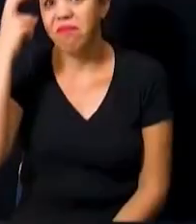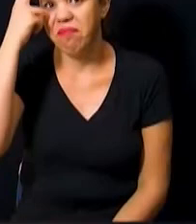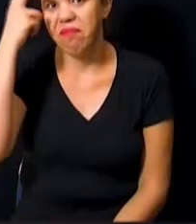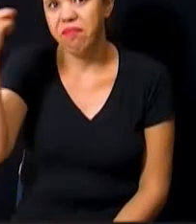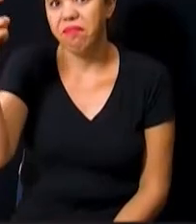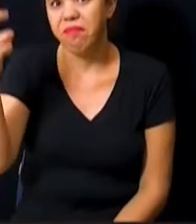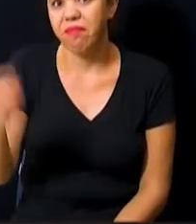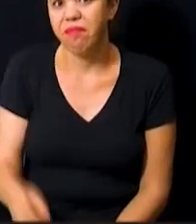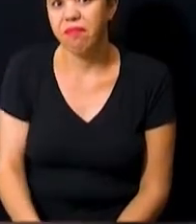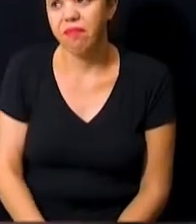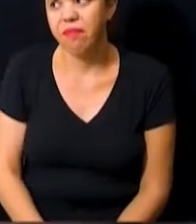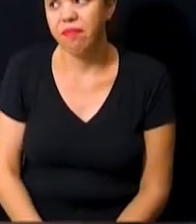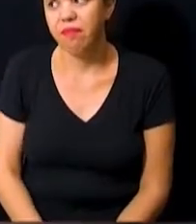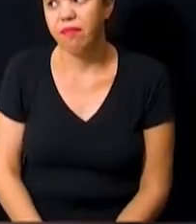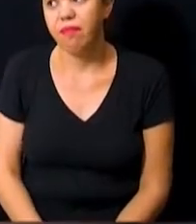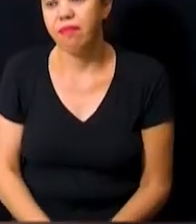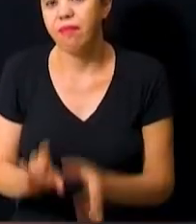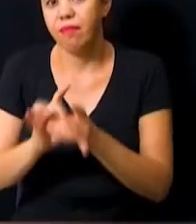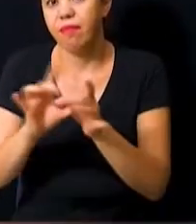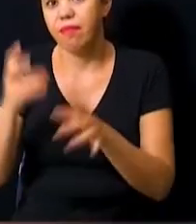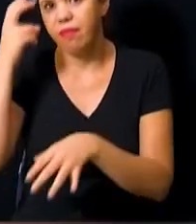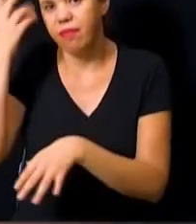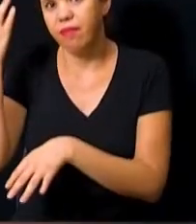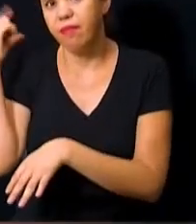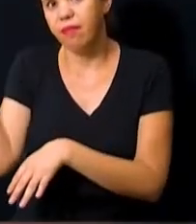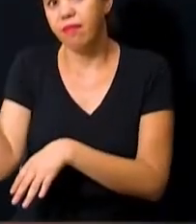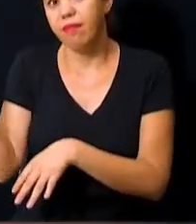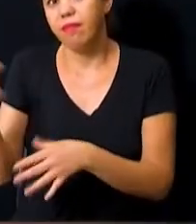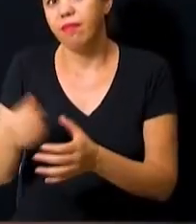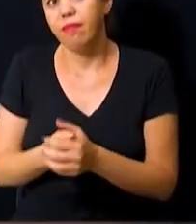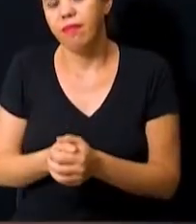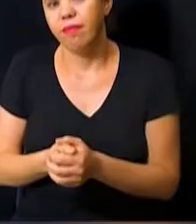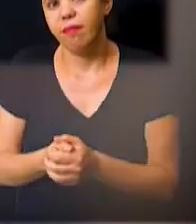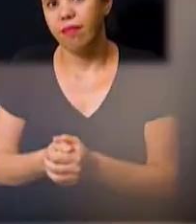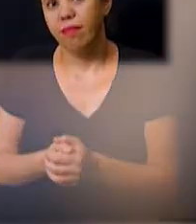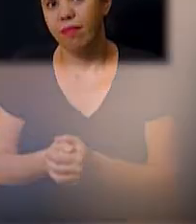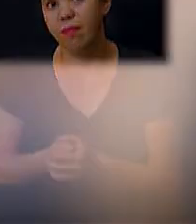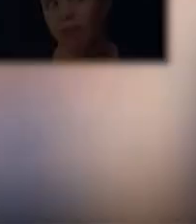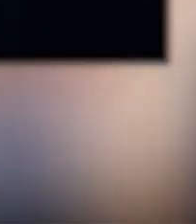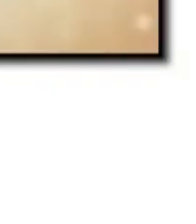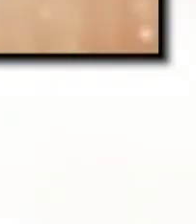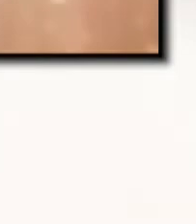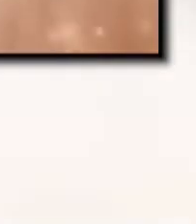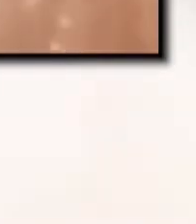Isso é inteligente? Deixamos a inteligência para trás há 6 semanas.